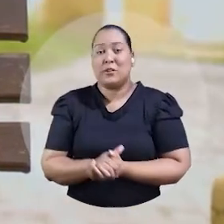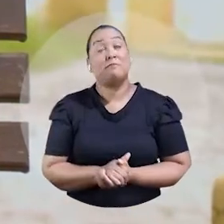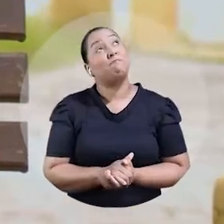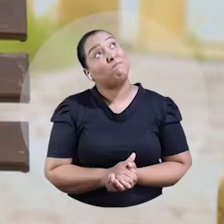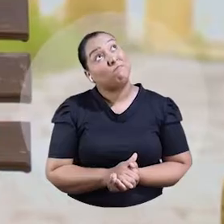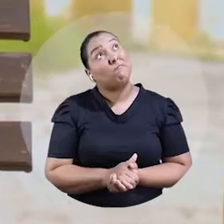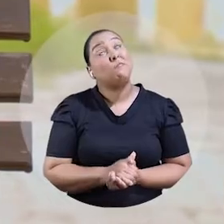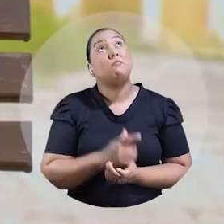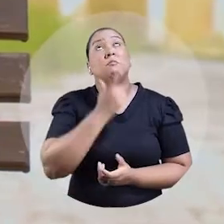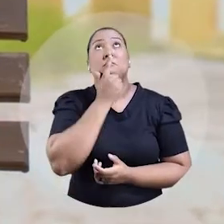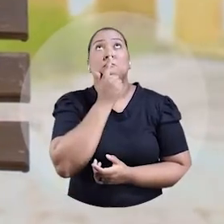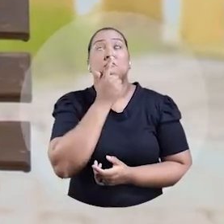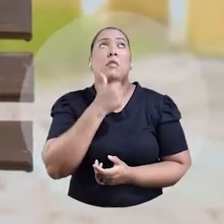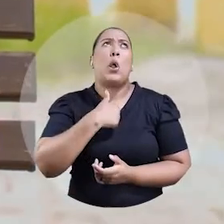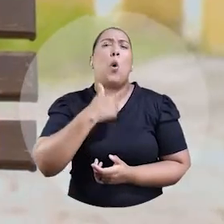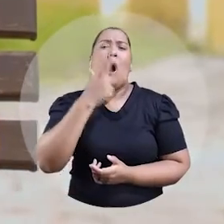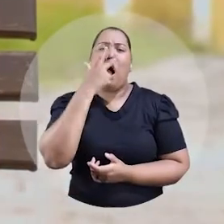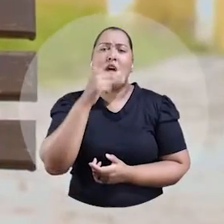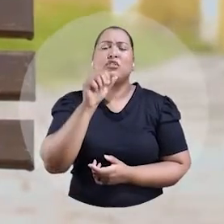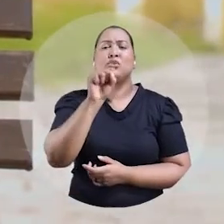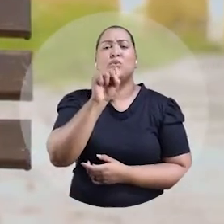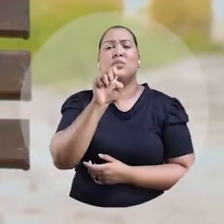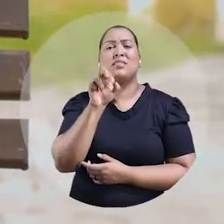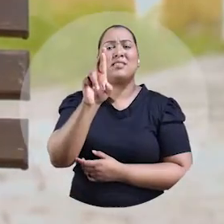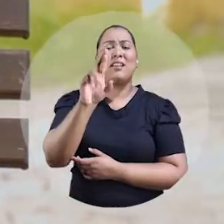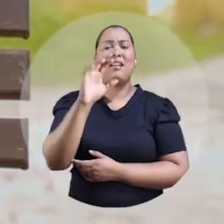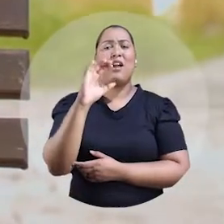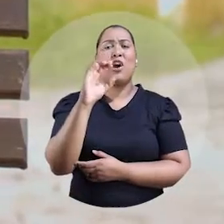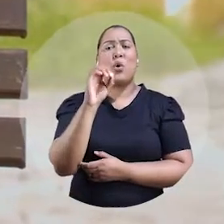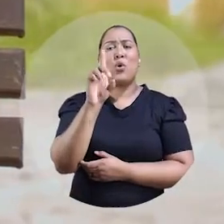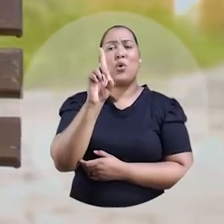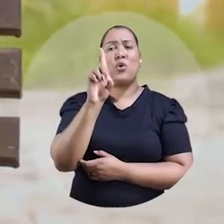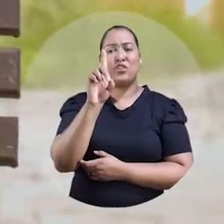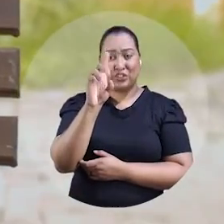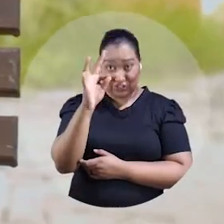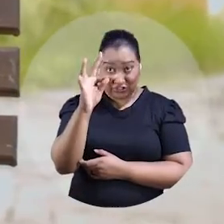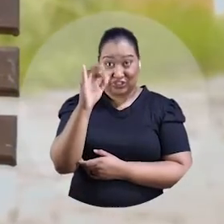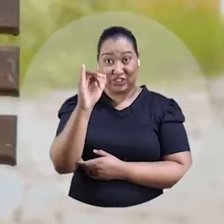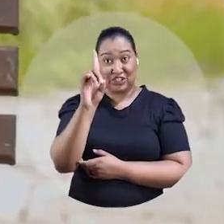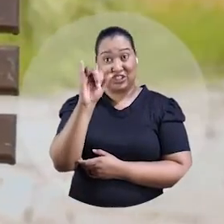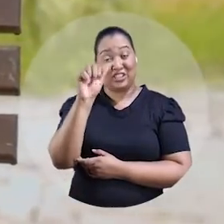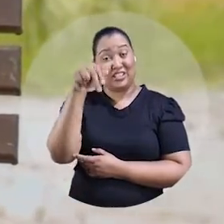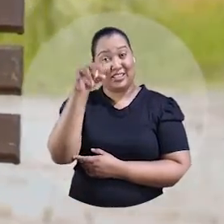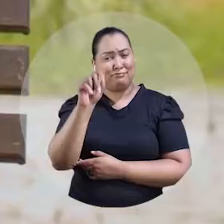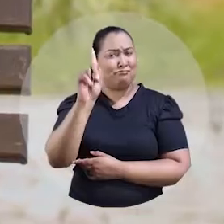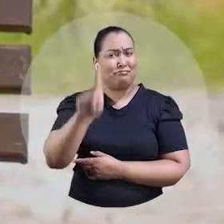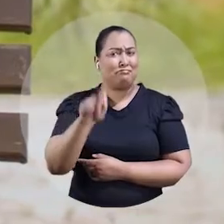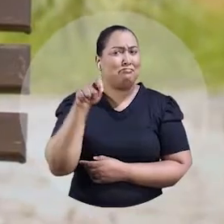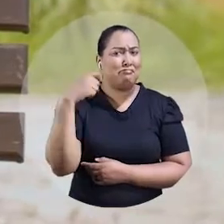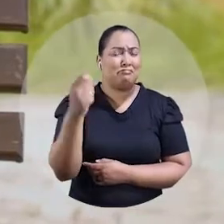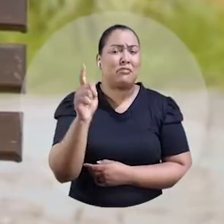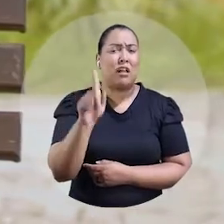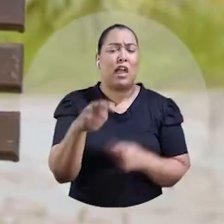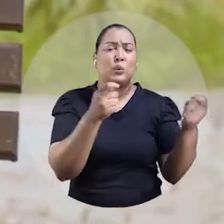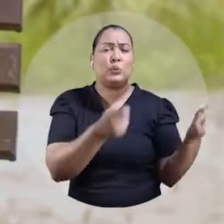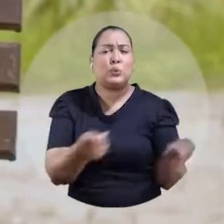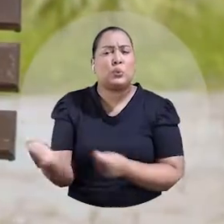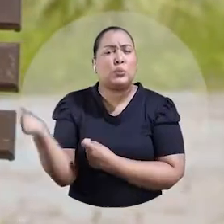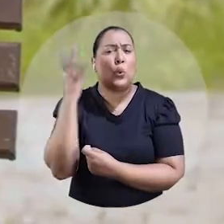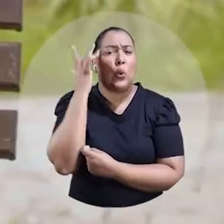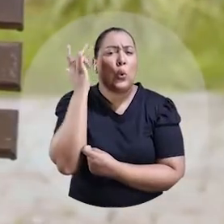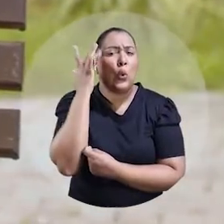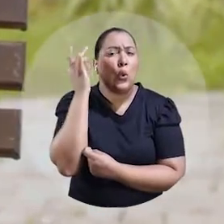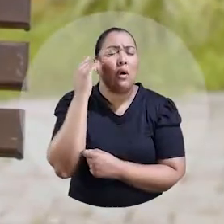Eu acredito que O Ser Cotidiano. Ser Cotidiano. O Ser Cotidiano, pelo conteúdo.